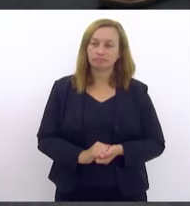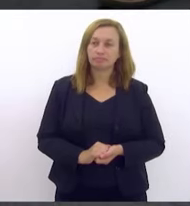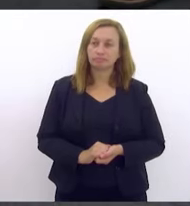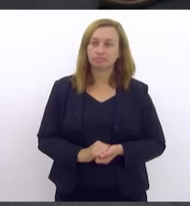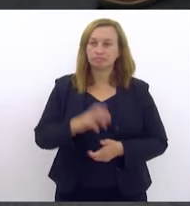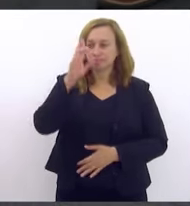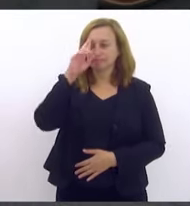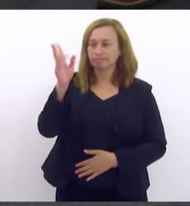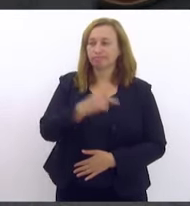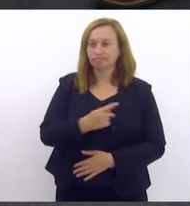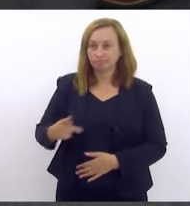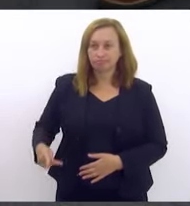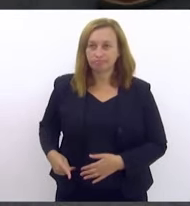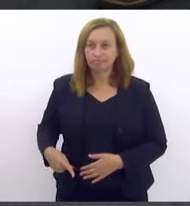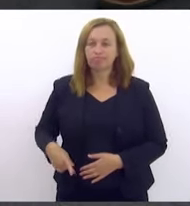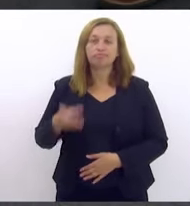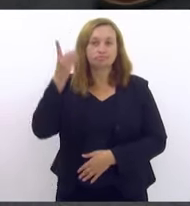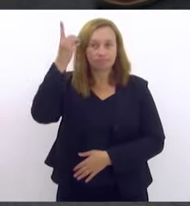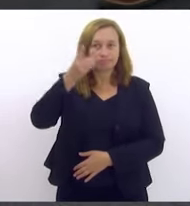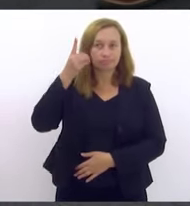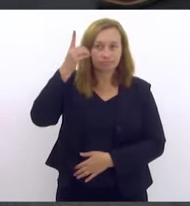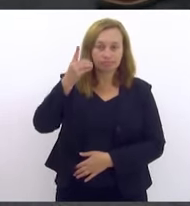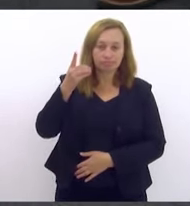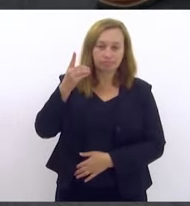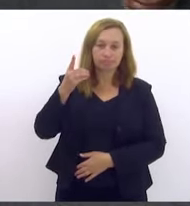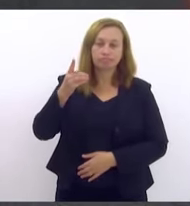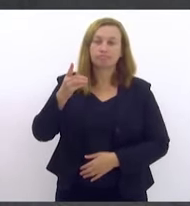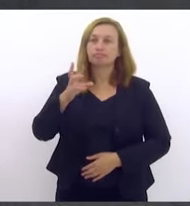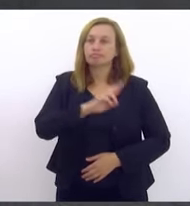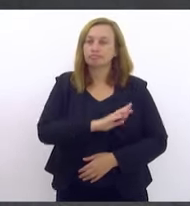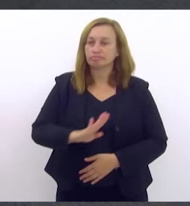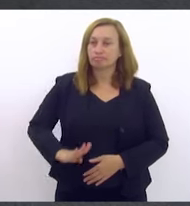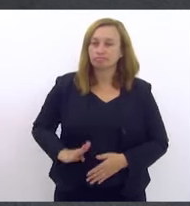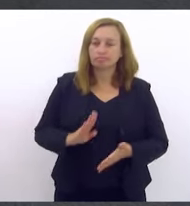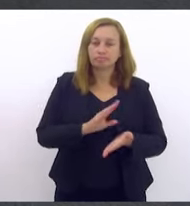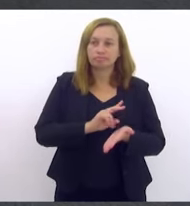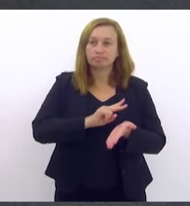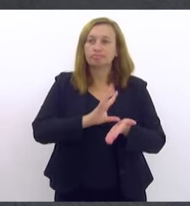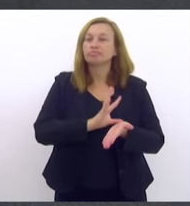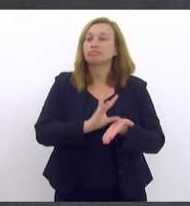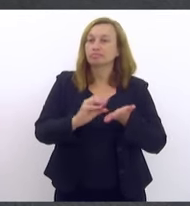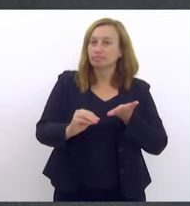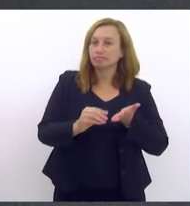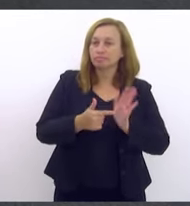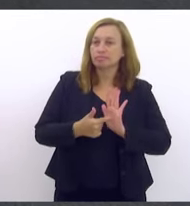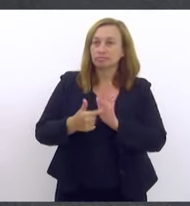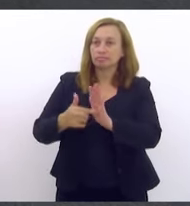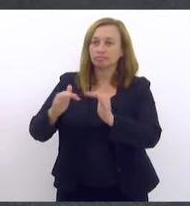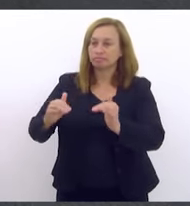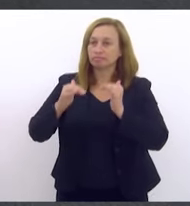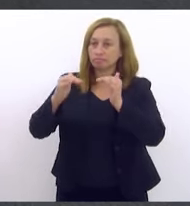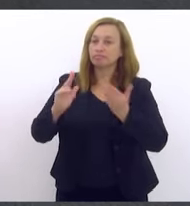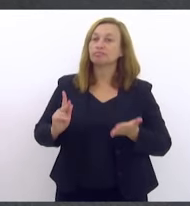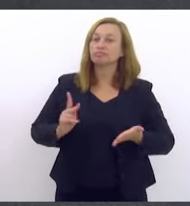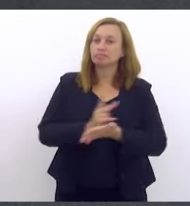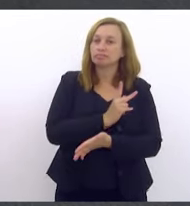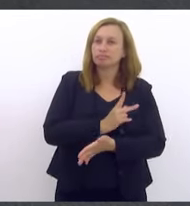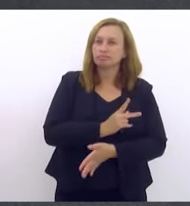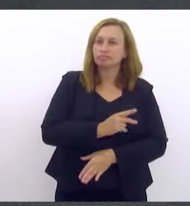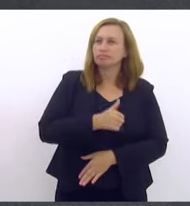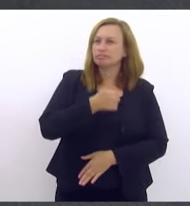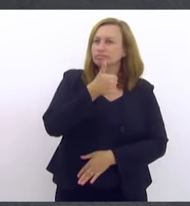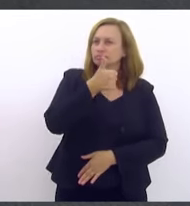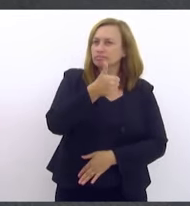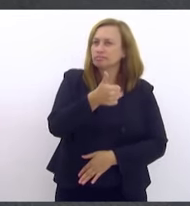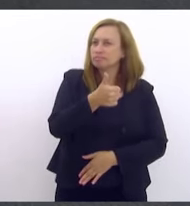Senhor presidente, deputado Domingos Bacelar, a ata reflete com exatidão o ocorrido na